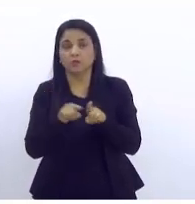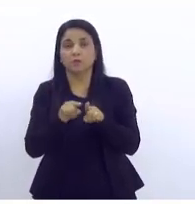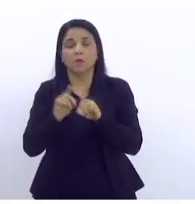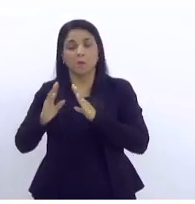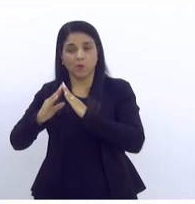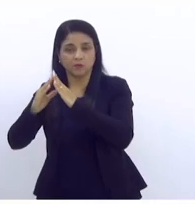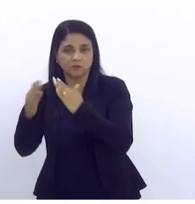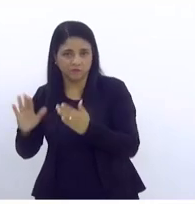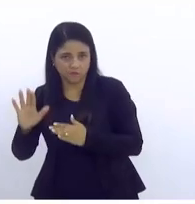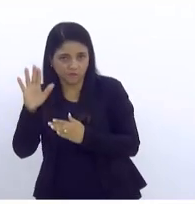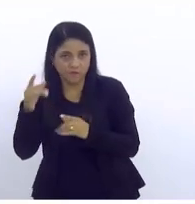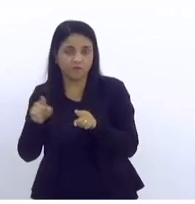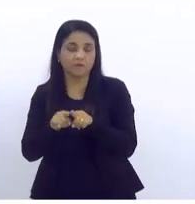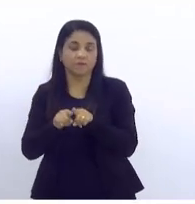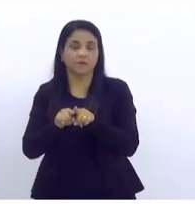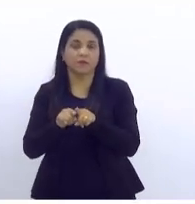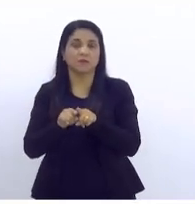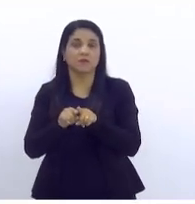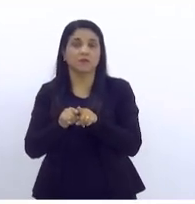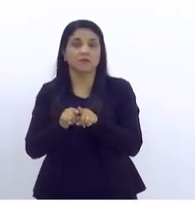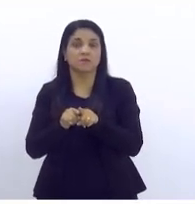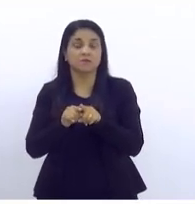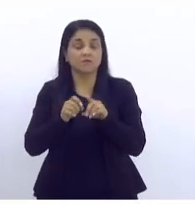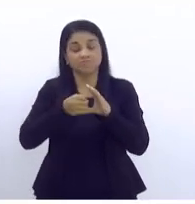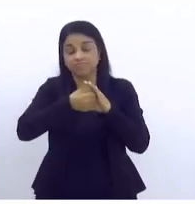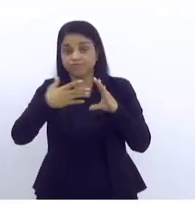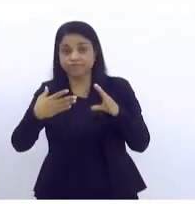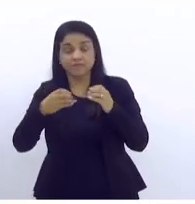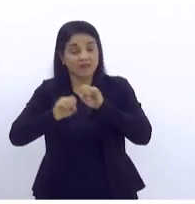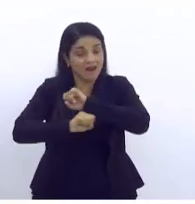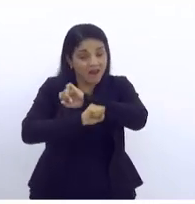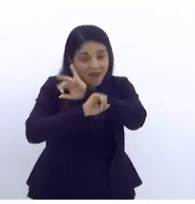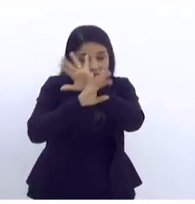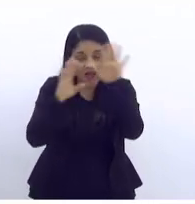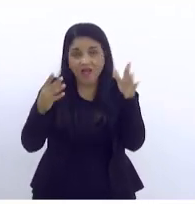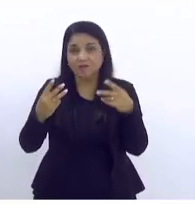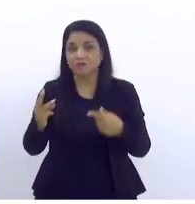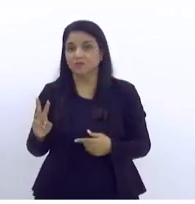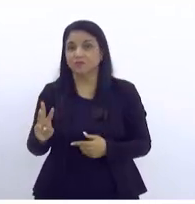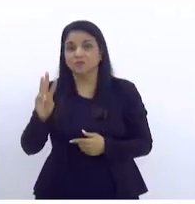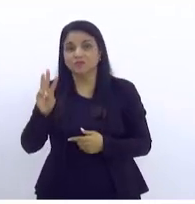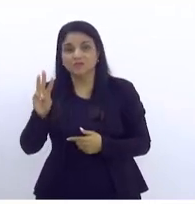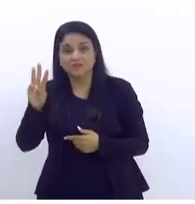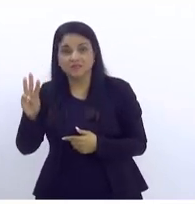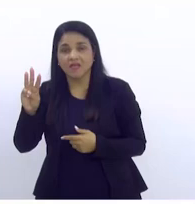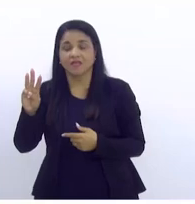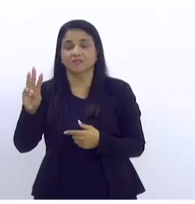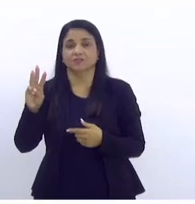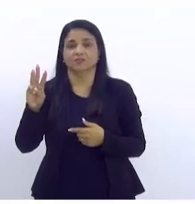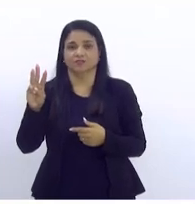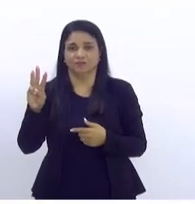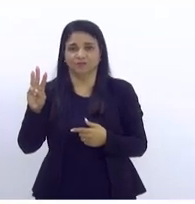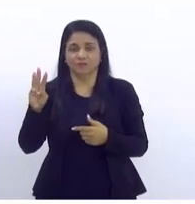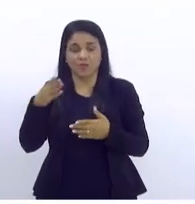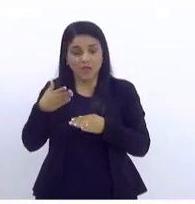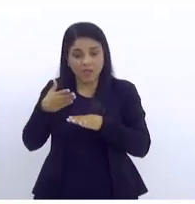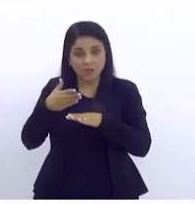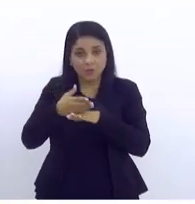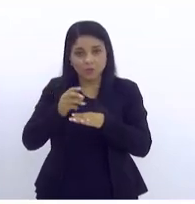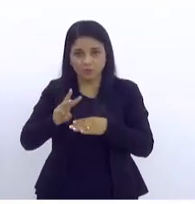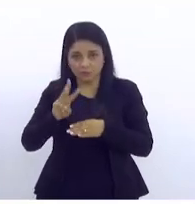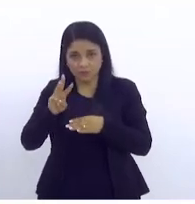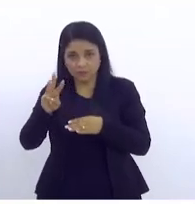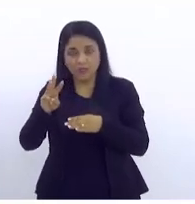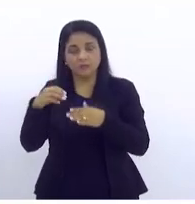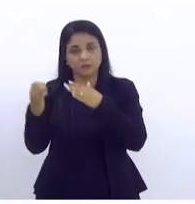favela né Quais são os critérios isso tem que tá claro pro usuário tem que tá lá no site na primeira página eh quando você entra no site da companhia